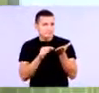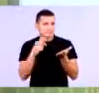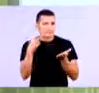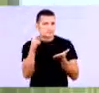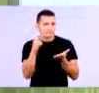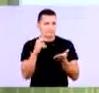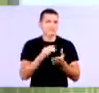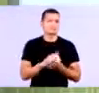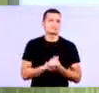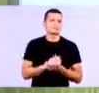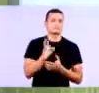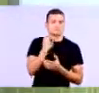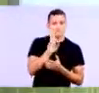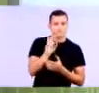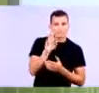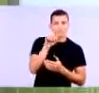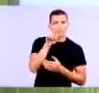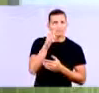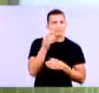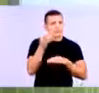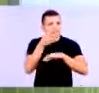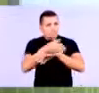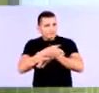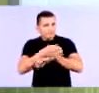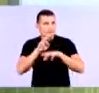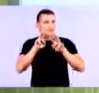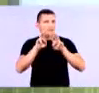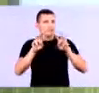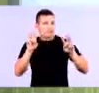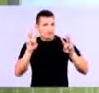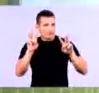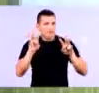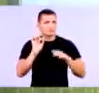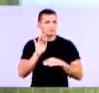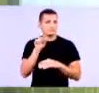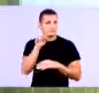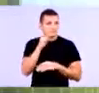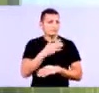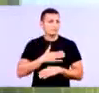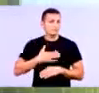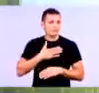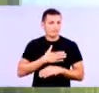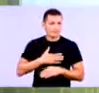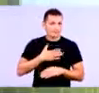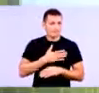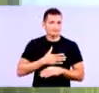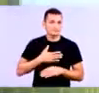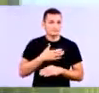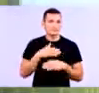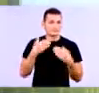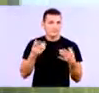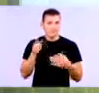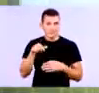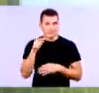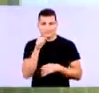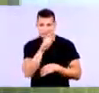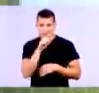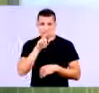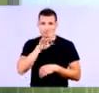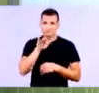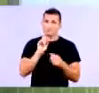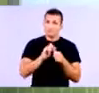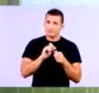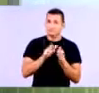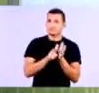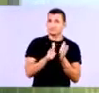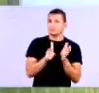se você não está acessando aqueles sites que só você gosta, né? Então é ele que fará esse